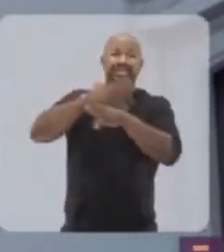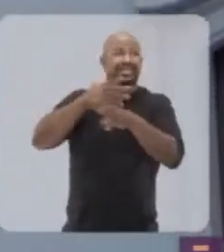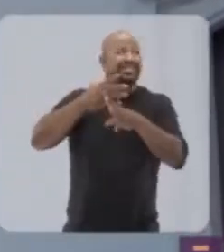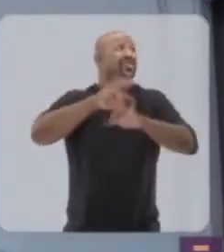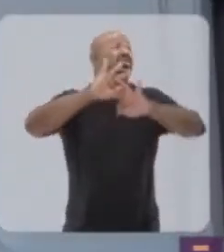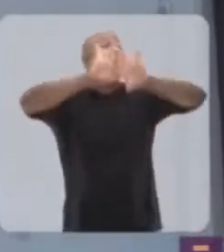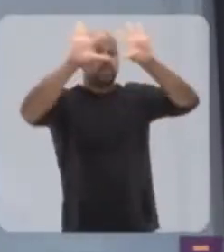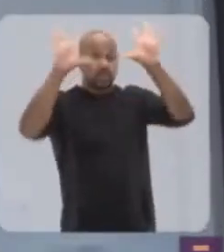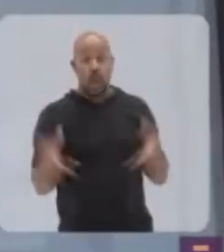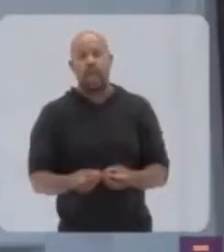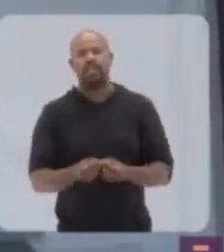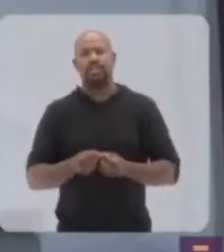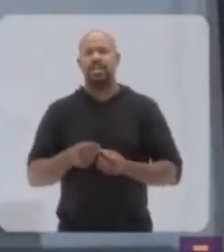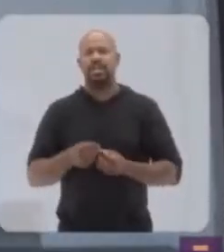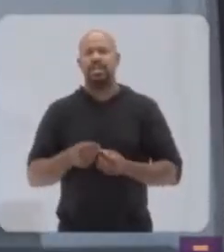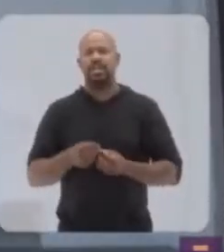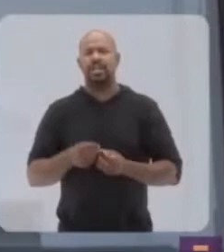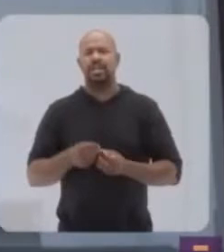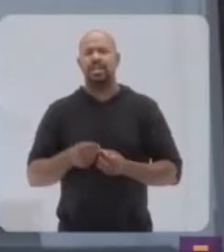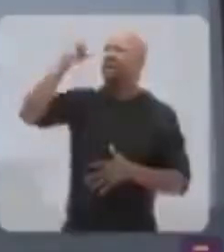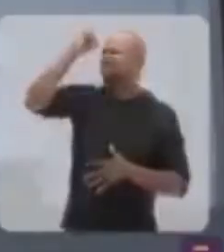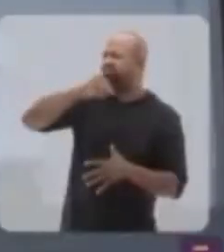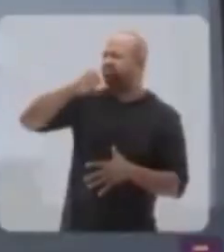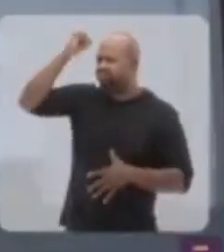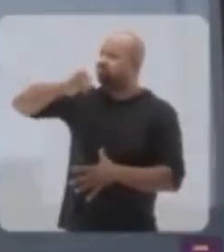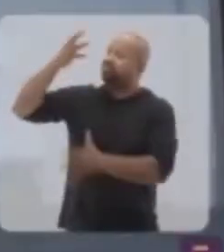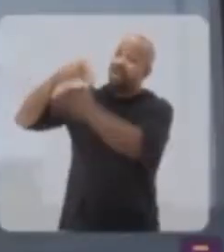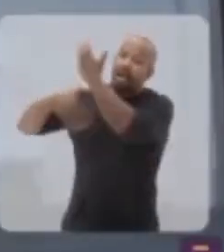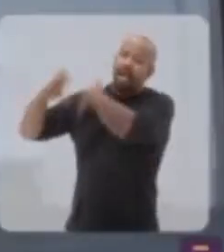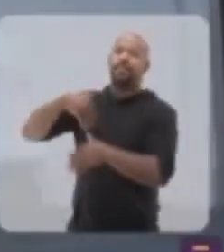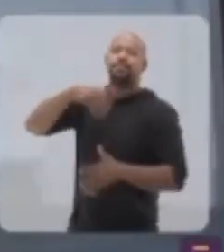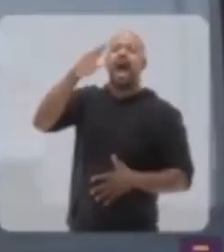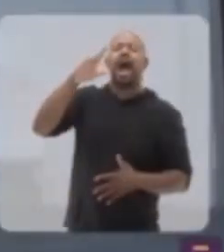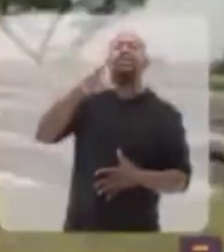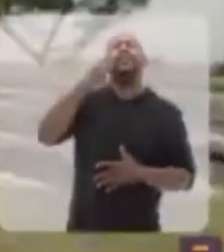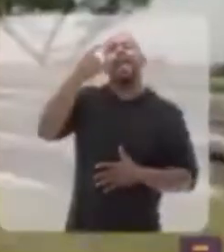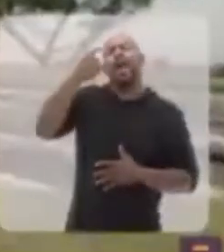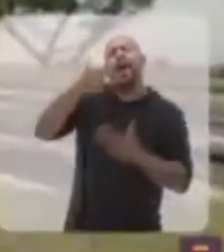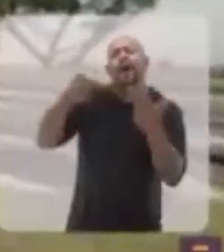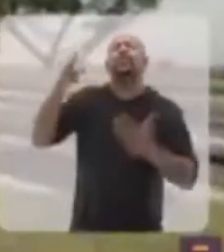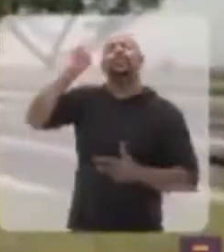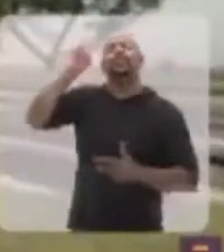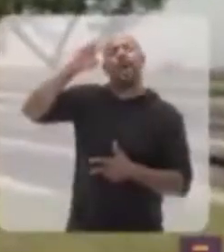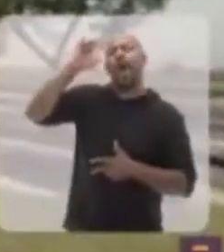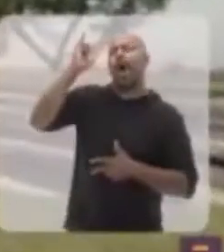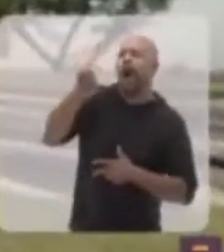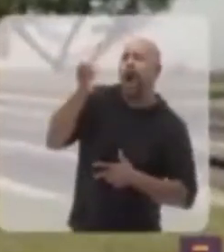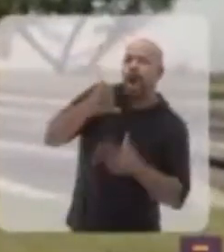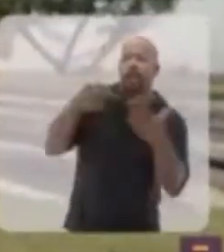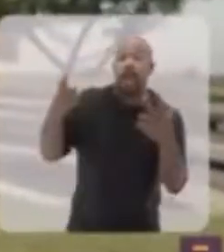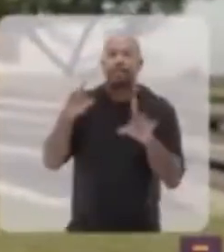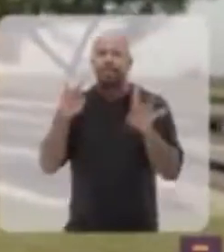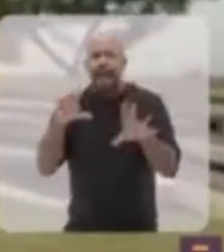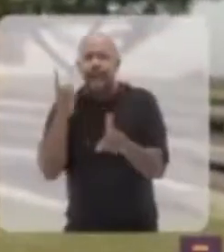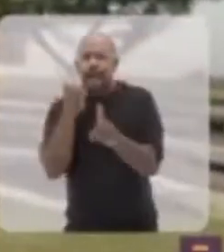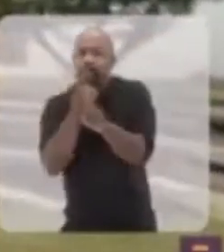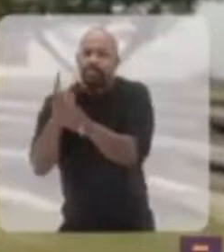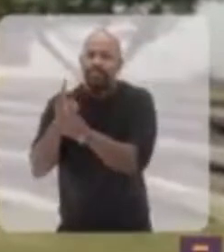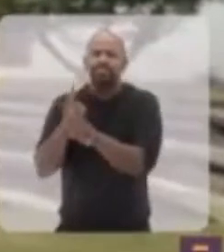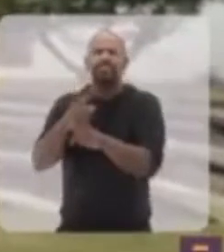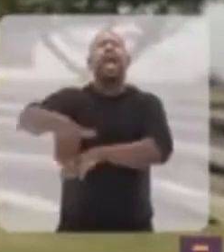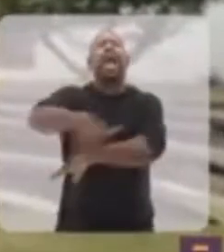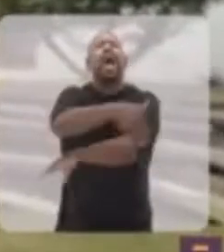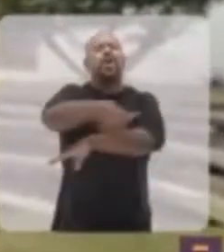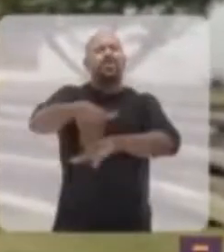cidade inteira. Quanto mais antiga uma construção, mais memórias a gente tem para contar e descobrir. E as ruas de